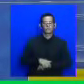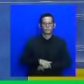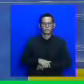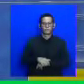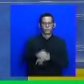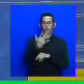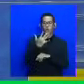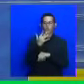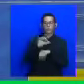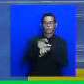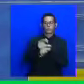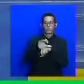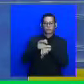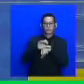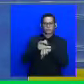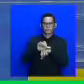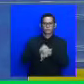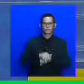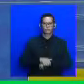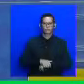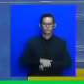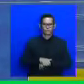Bola cinza.